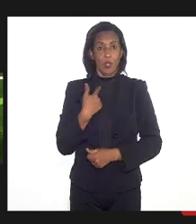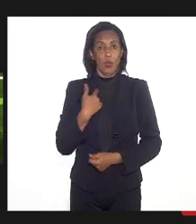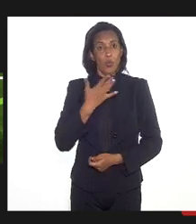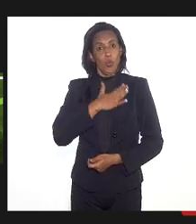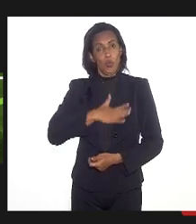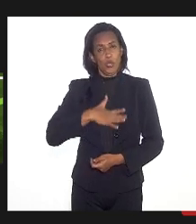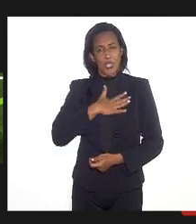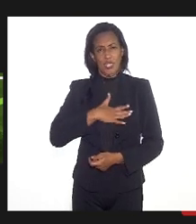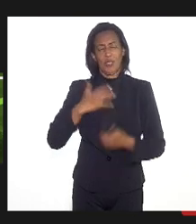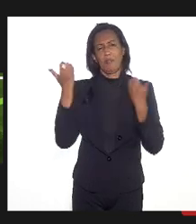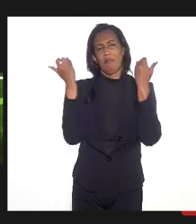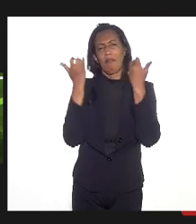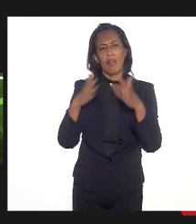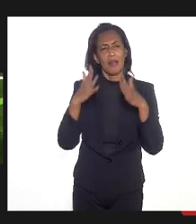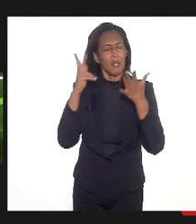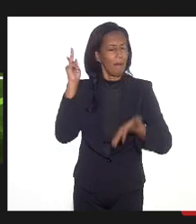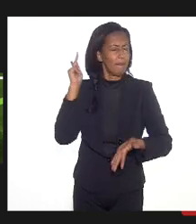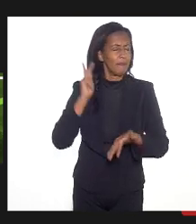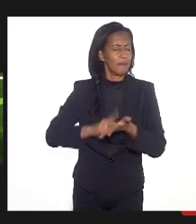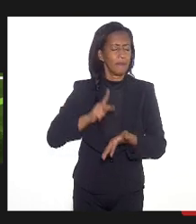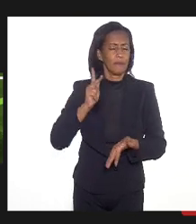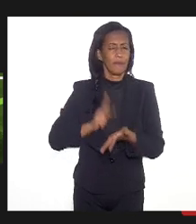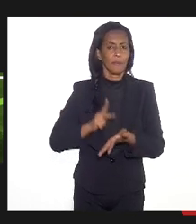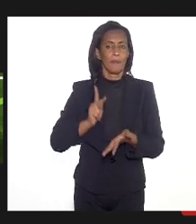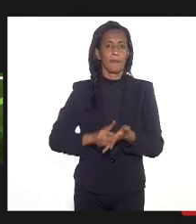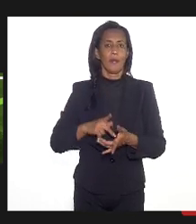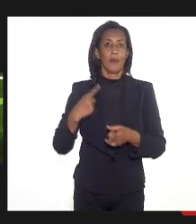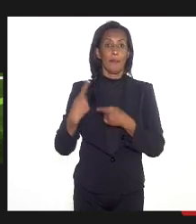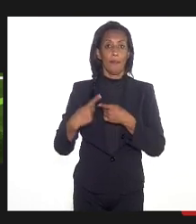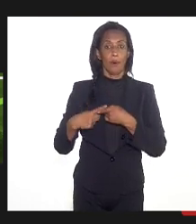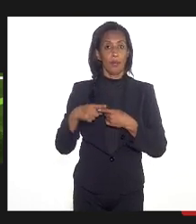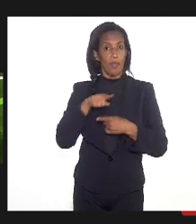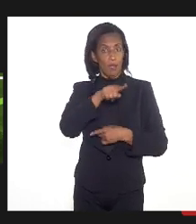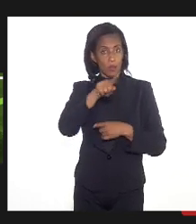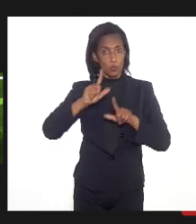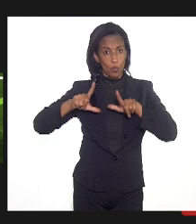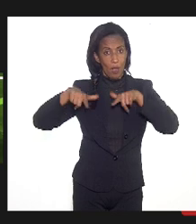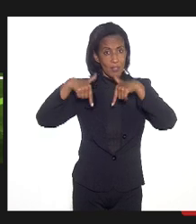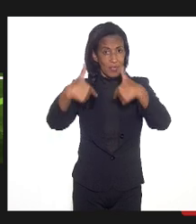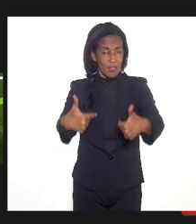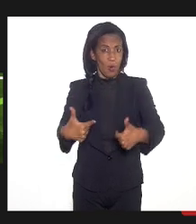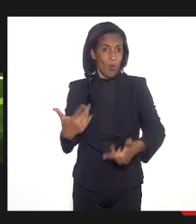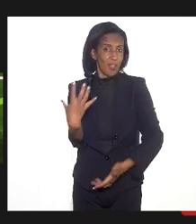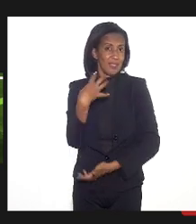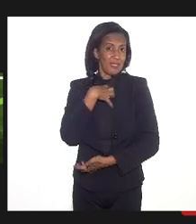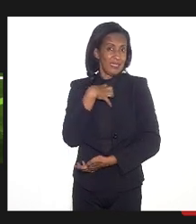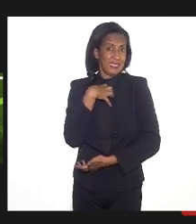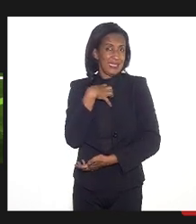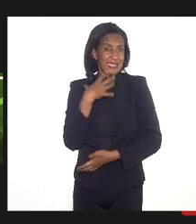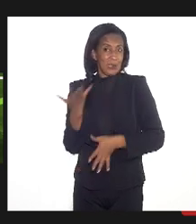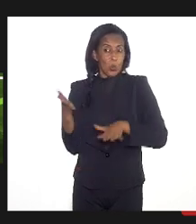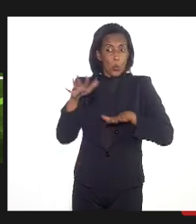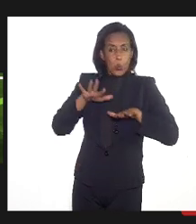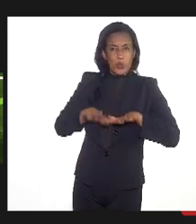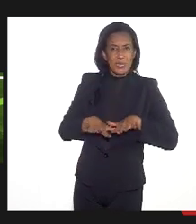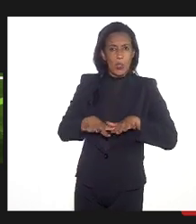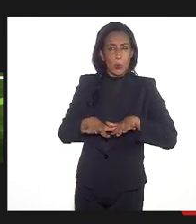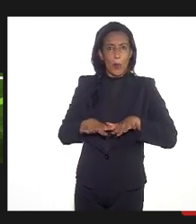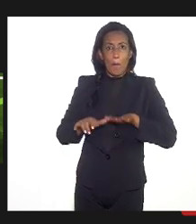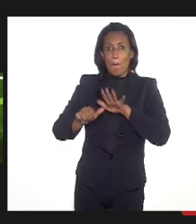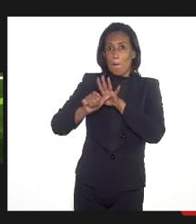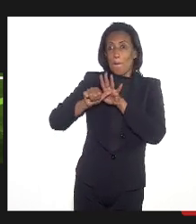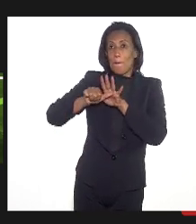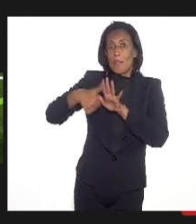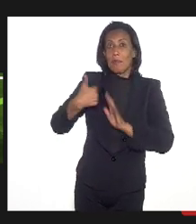de parabenizar mesmo, tá? Porque isso aí, a gente se sente assim, incluído. Primeira vez que eu